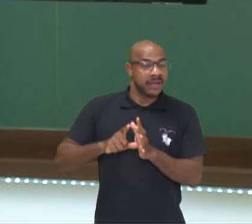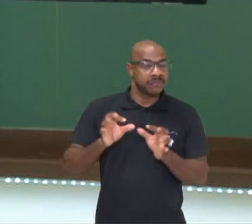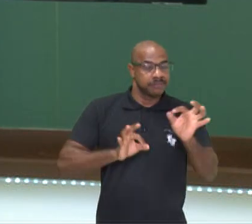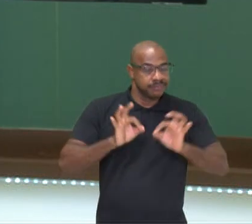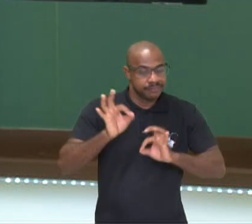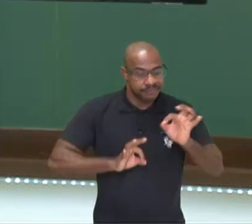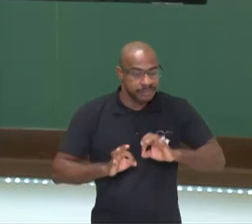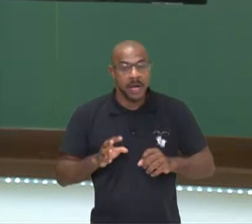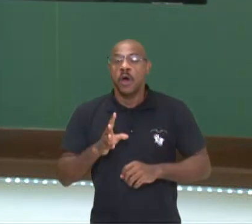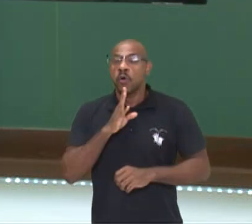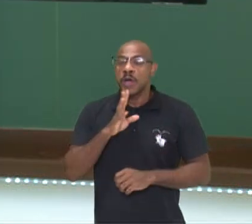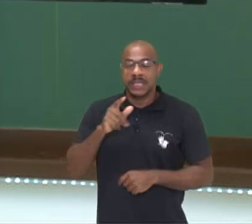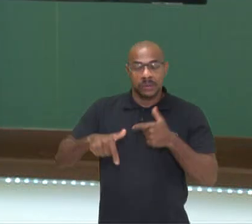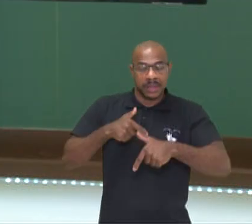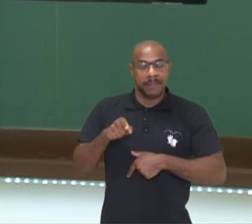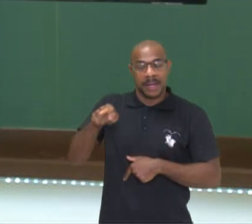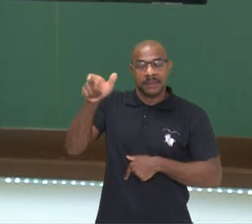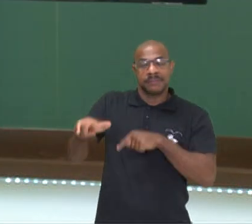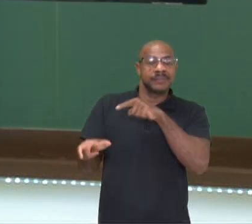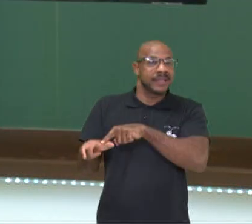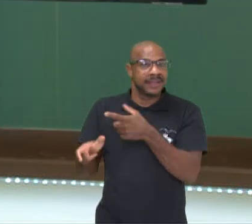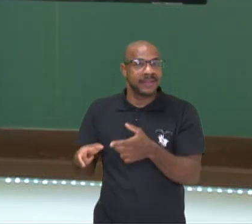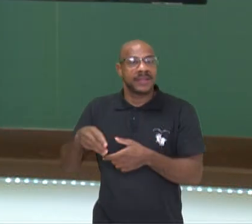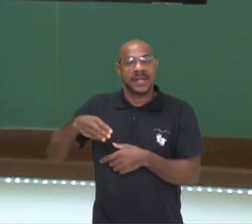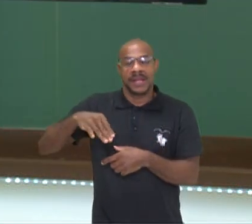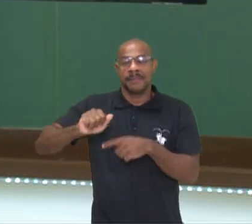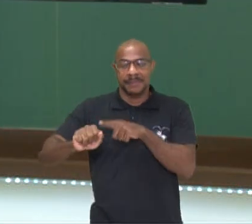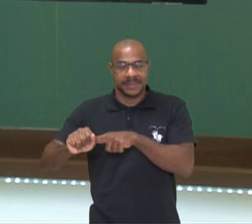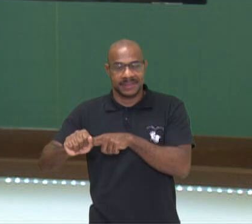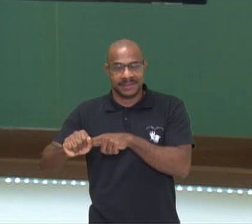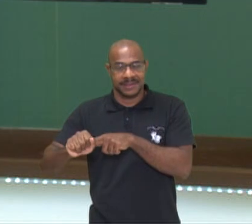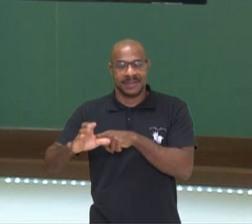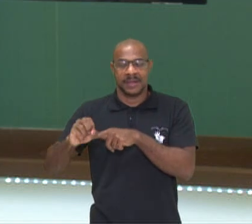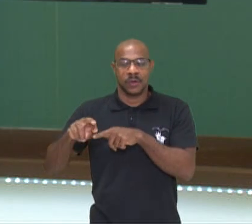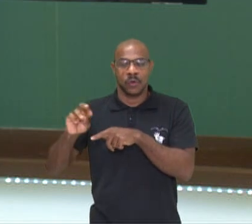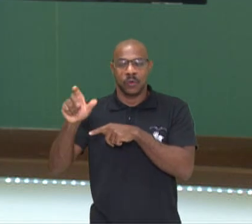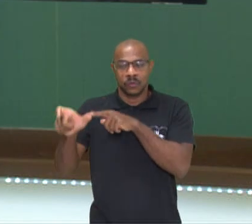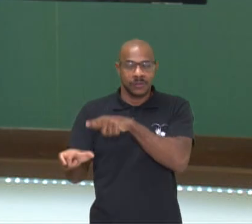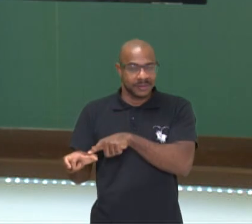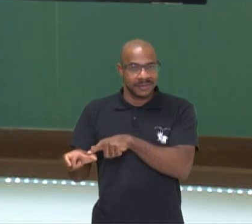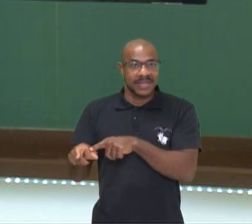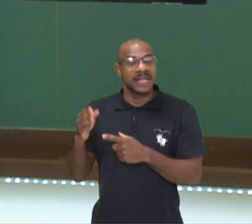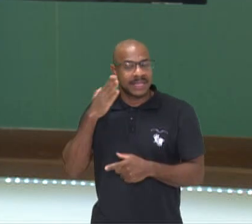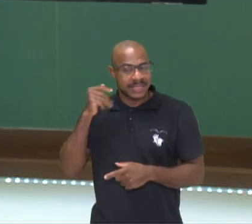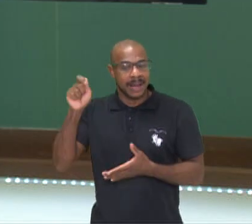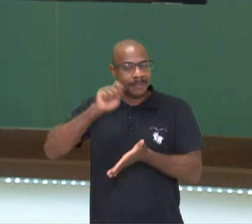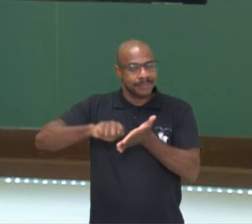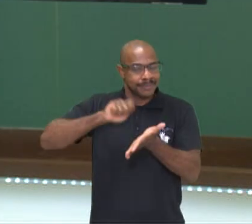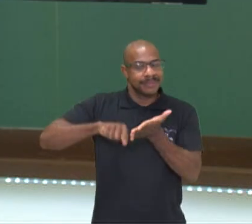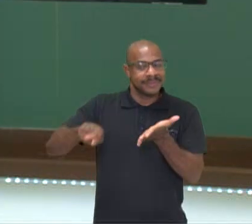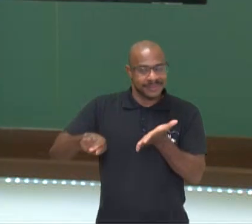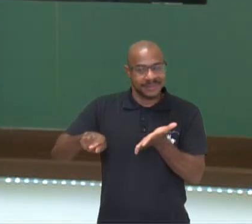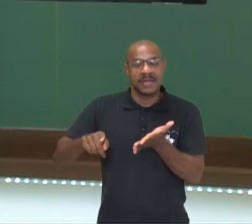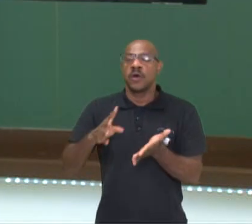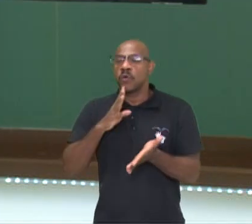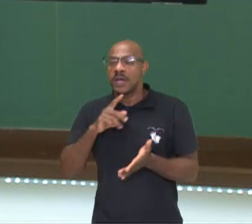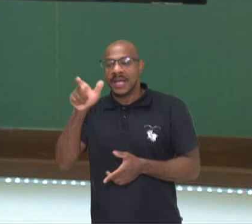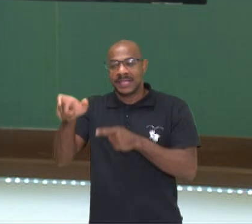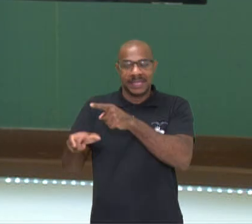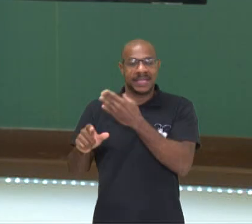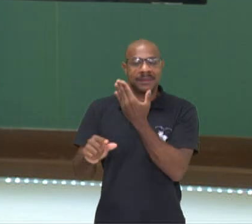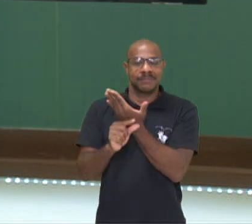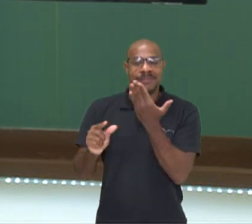leu antes conheceu a obra do minha conta sabe no que o Mia Couto escreve conhece o próprio